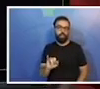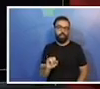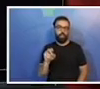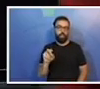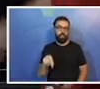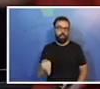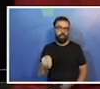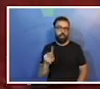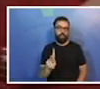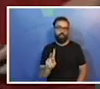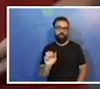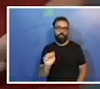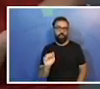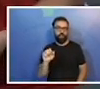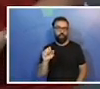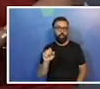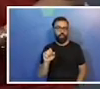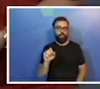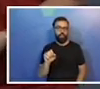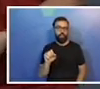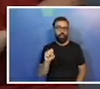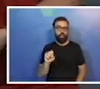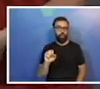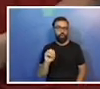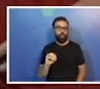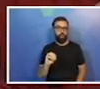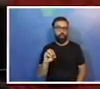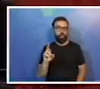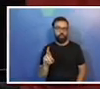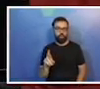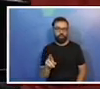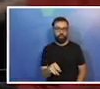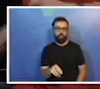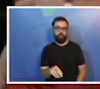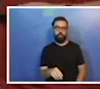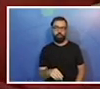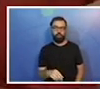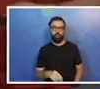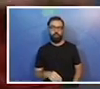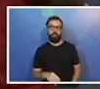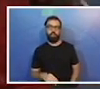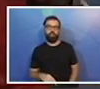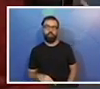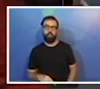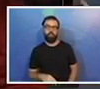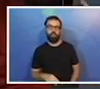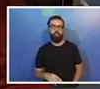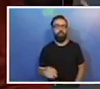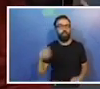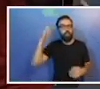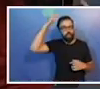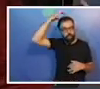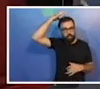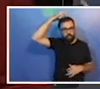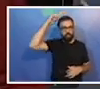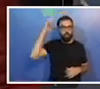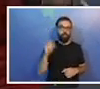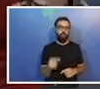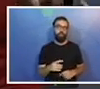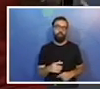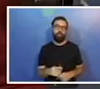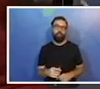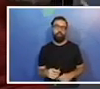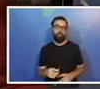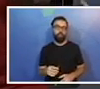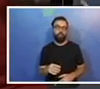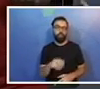invasora. Por que o mico-estrela é considerado uma espécie invasora? Falamos tantas vezes, não é? Ele não